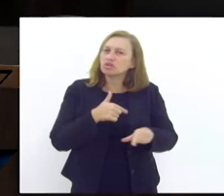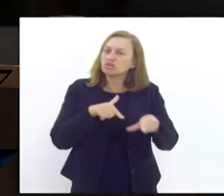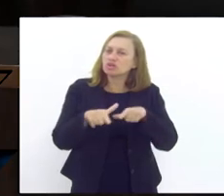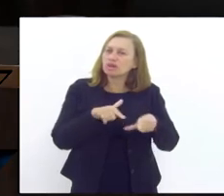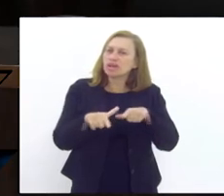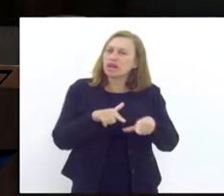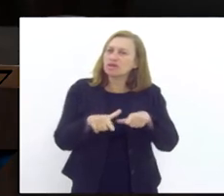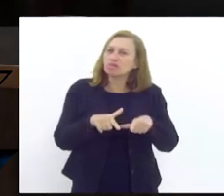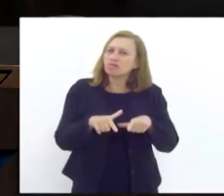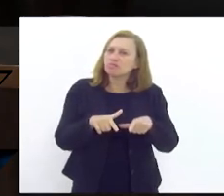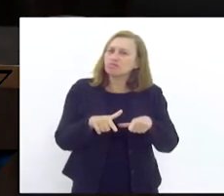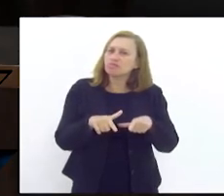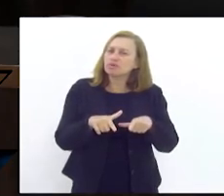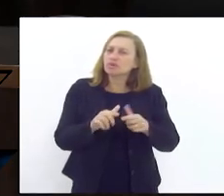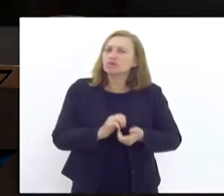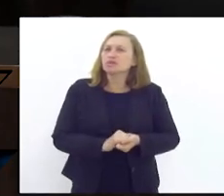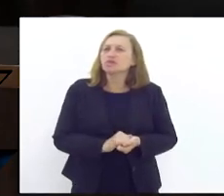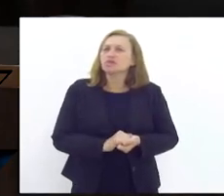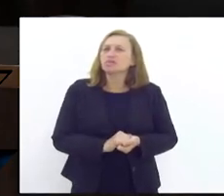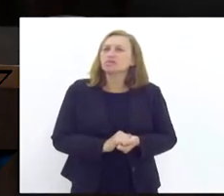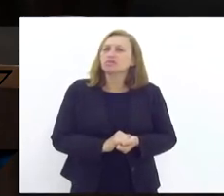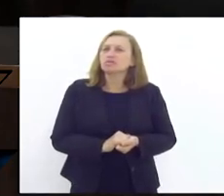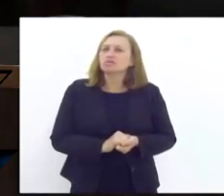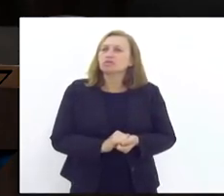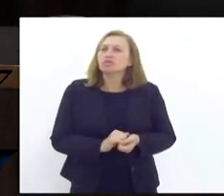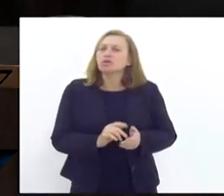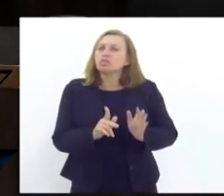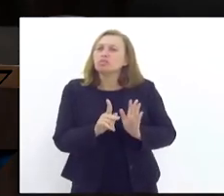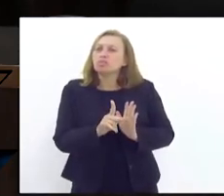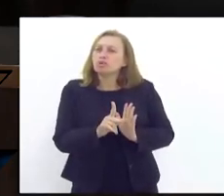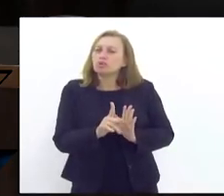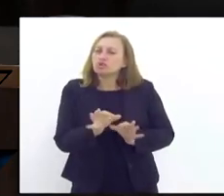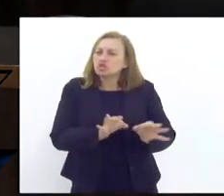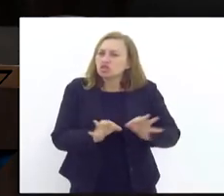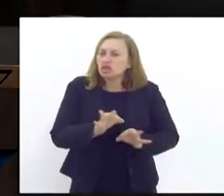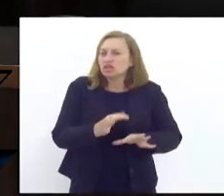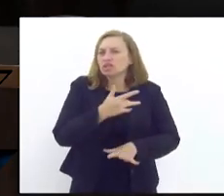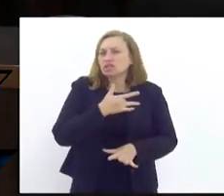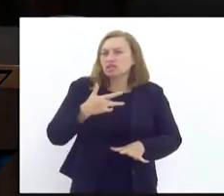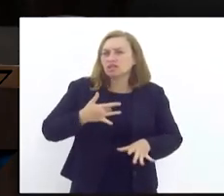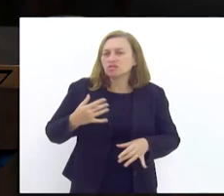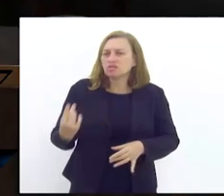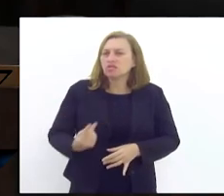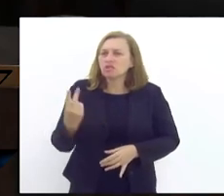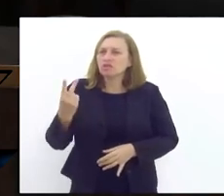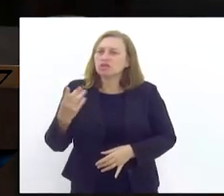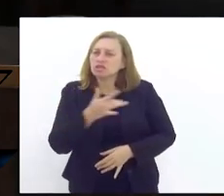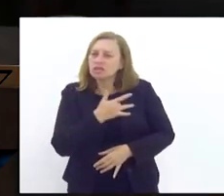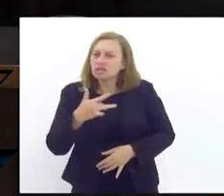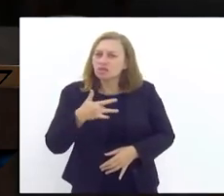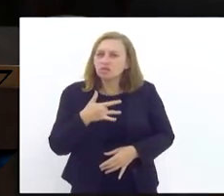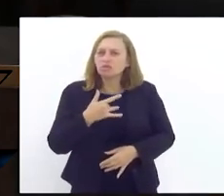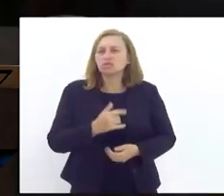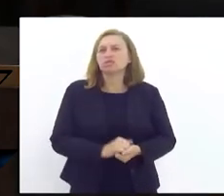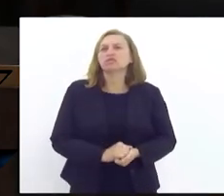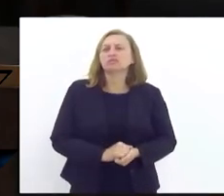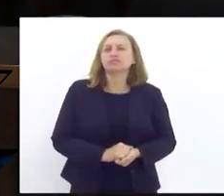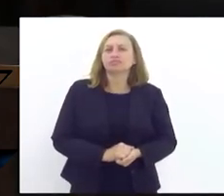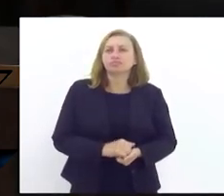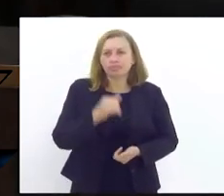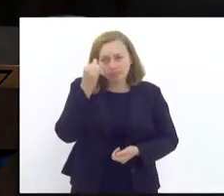com a perspectiva de projeto de saúde que tenha priorize a saúde na sua prevenção